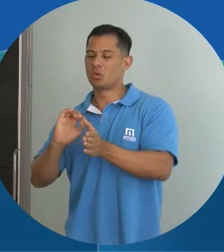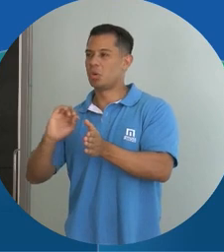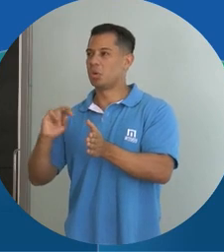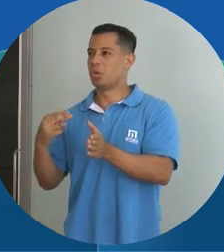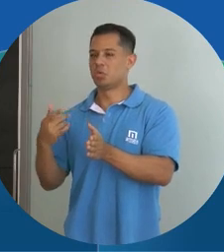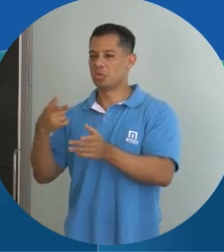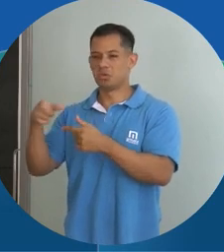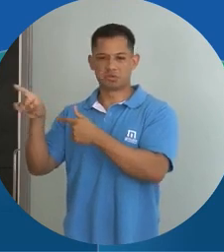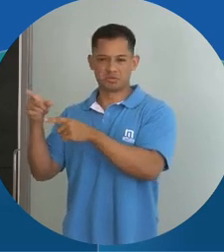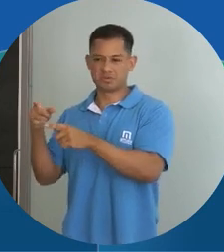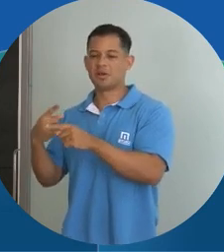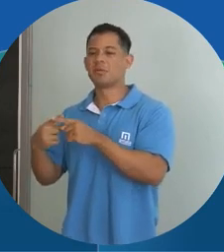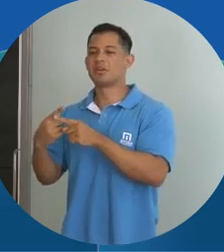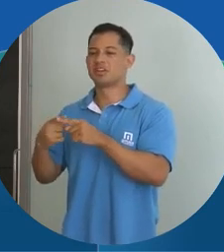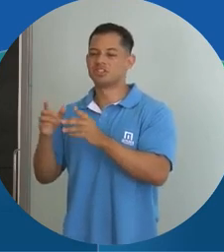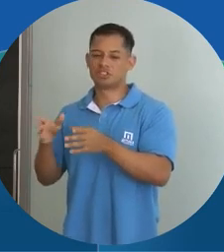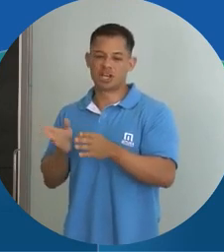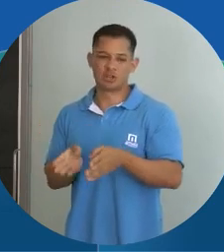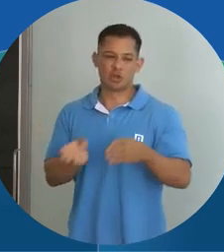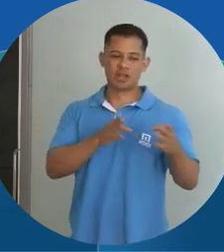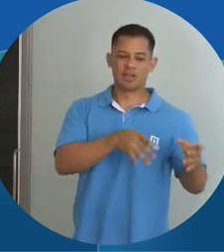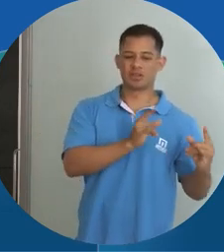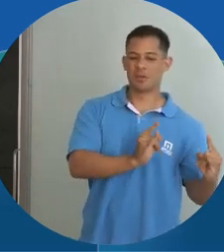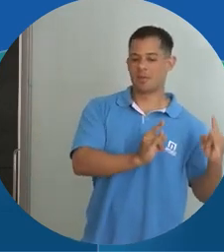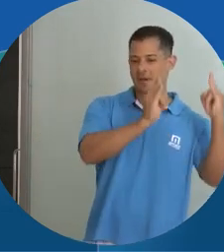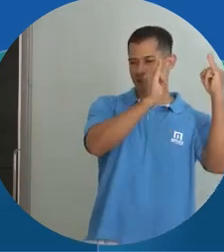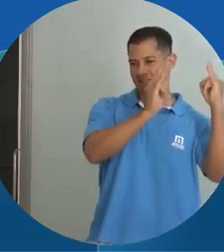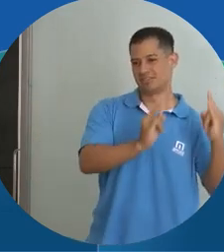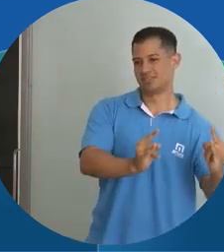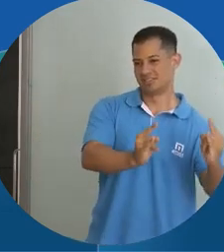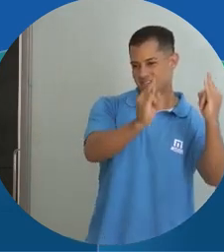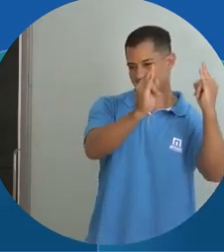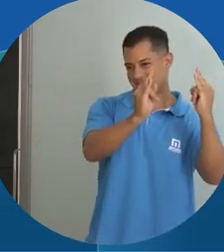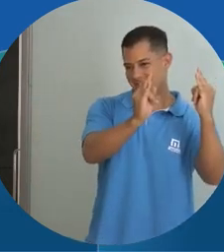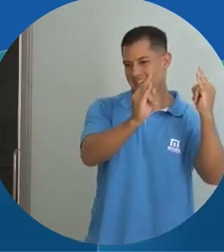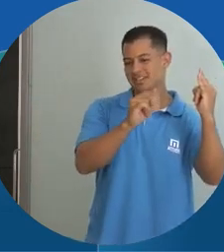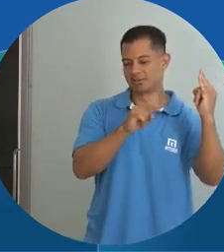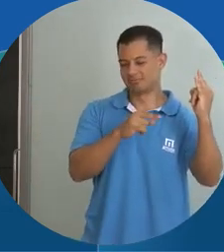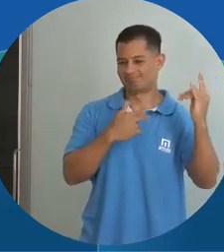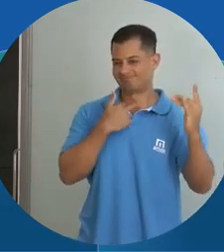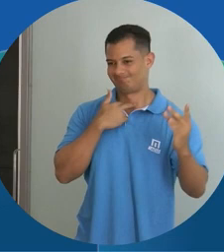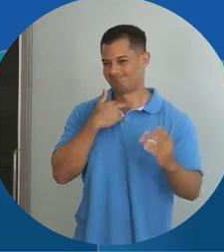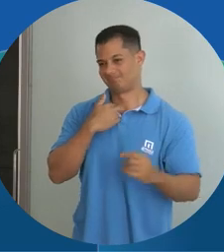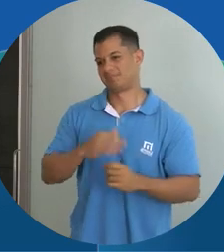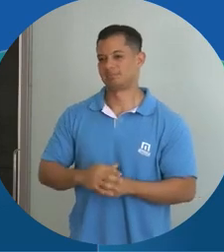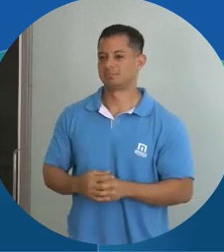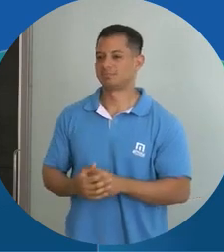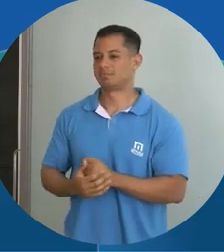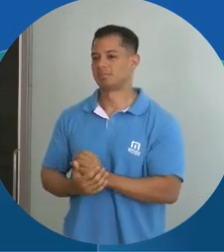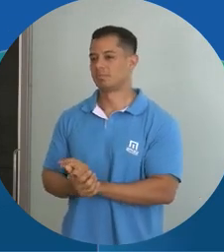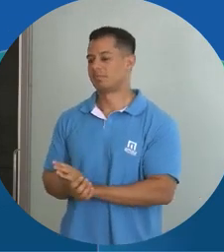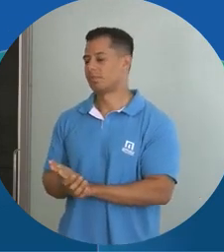tinha fundações de 2 prédios aqui ao lado e estava uma situação bem confinada.